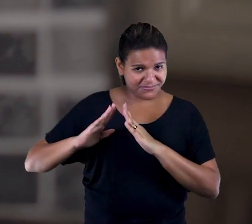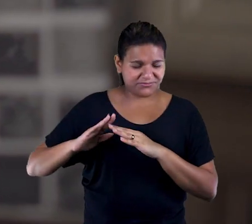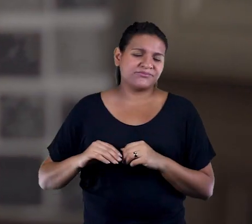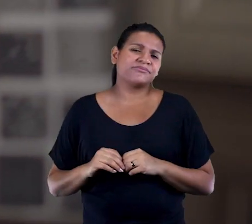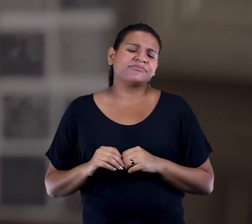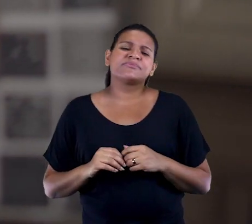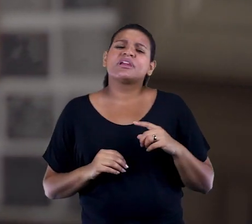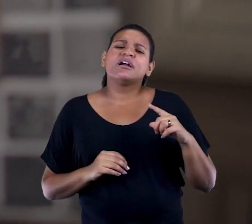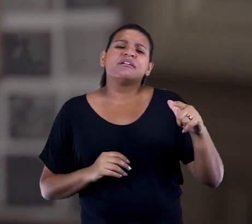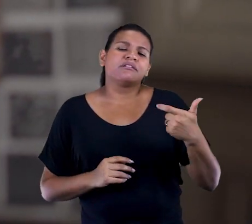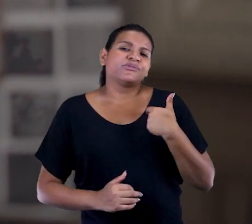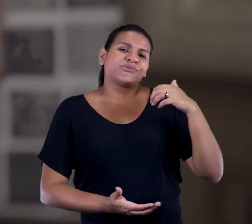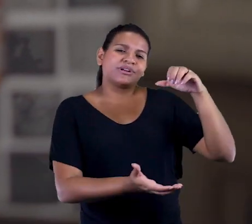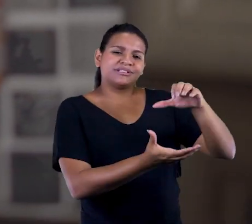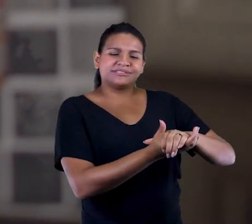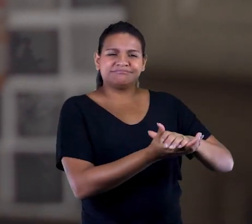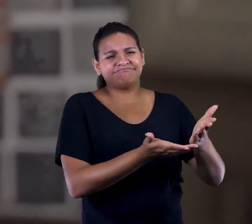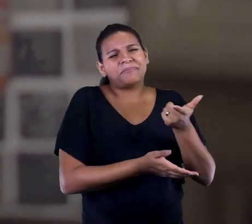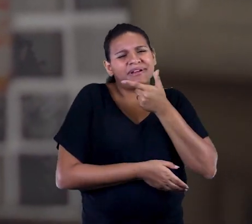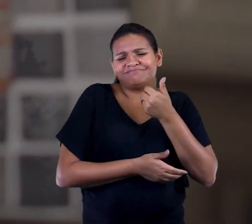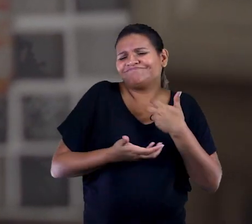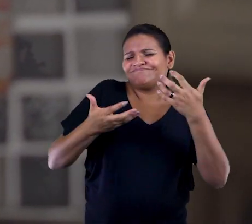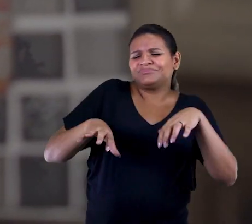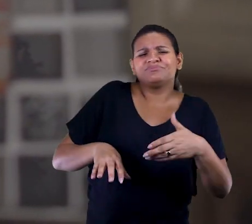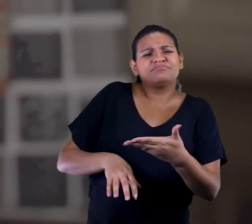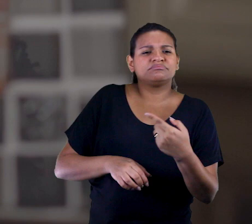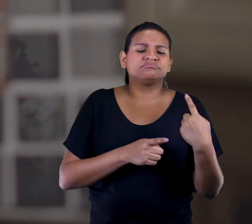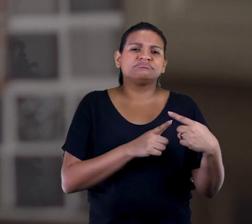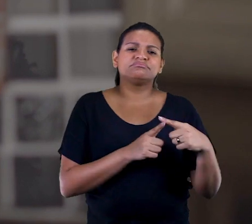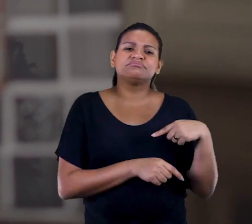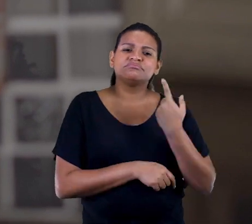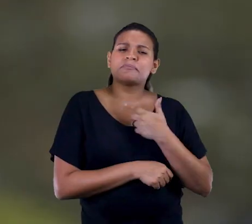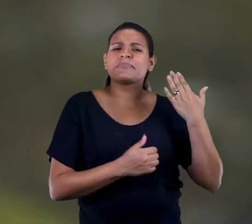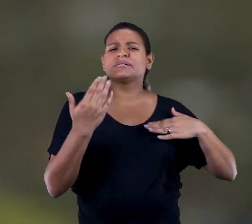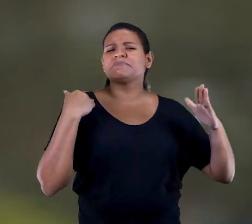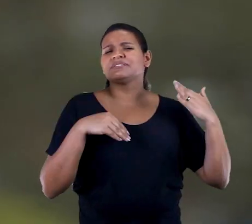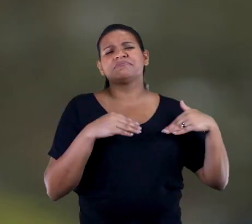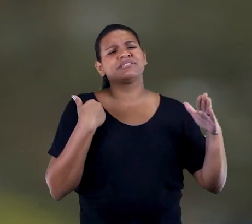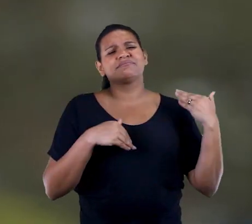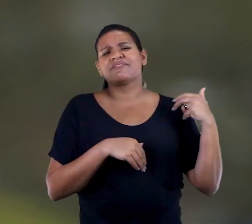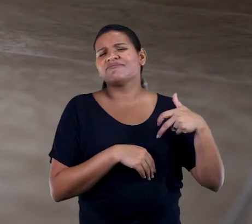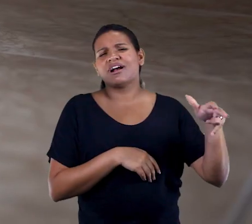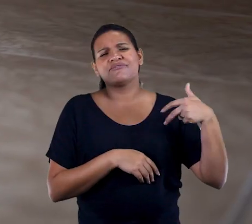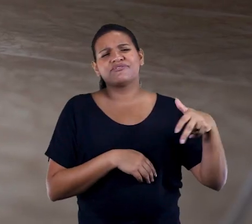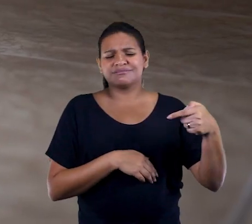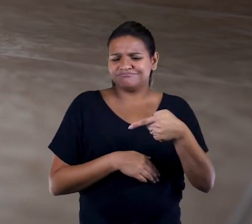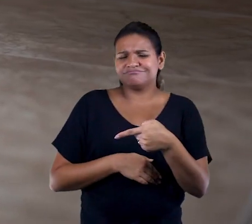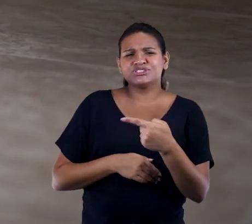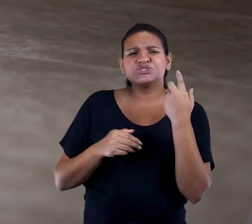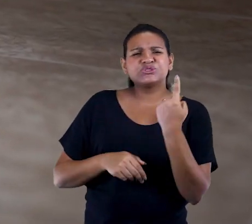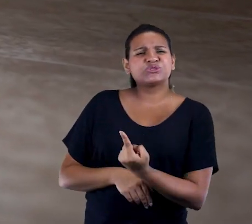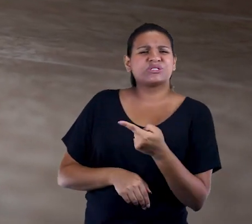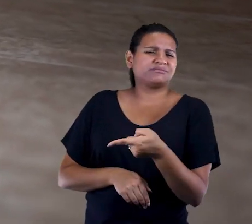não queria, porque como a gente não parava muito em casa, deixar um animal sozinho. Aí veio o Arthur.